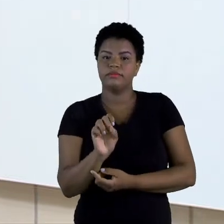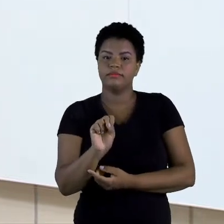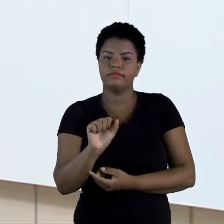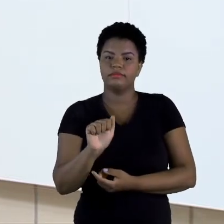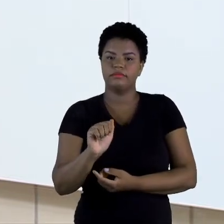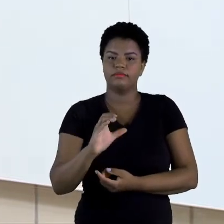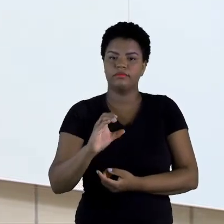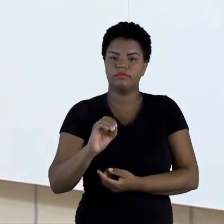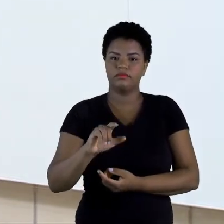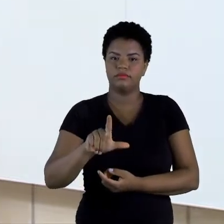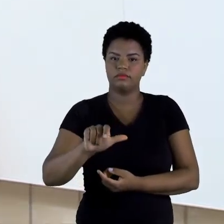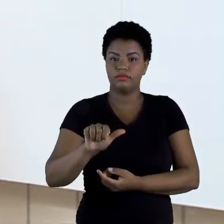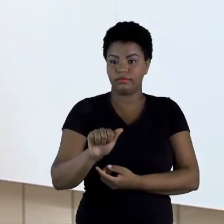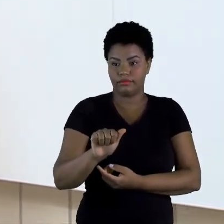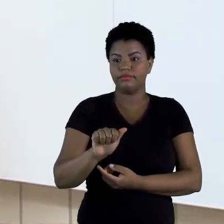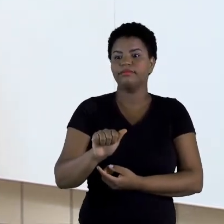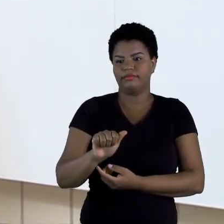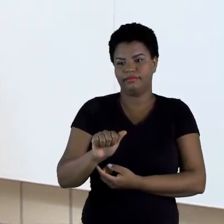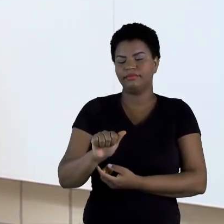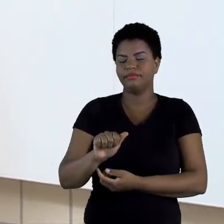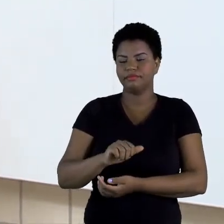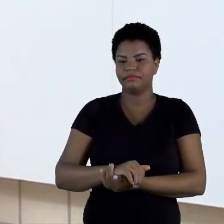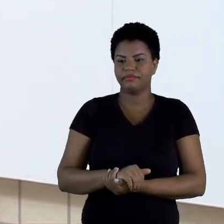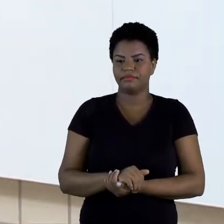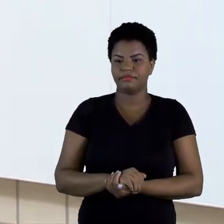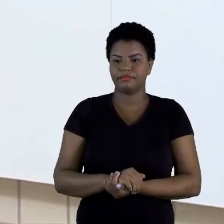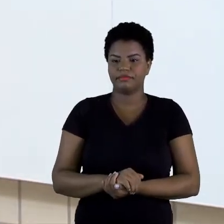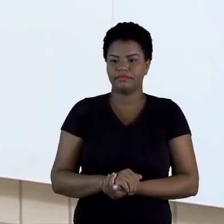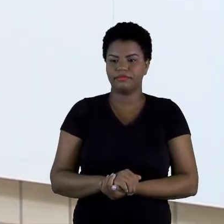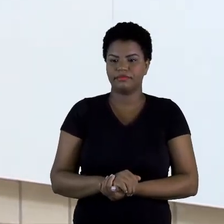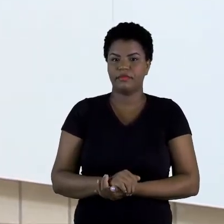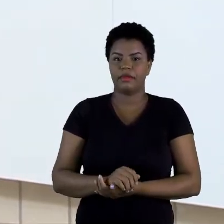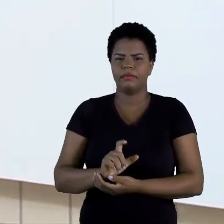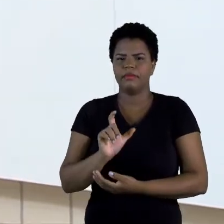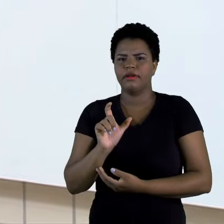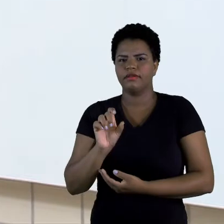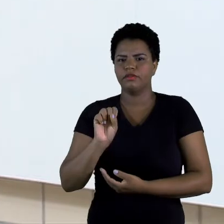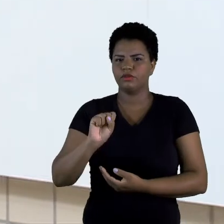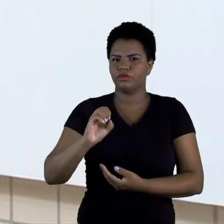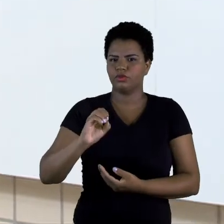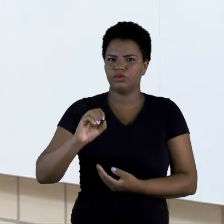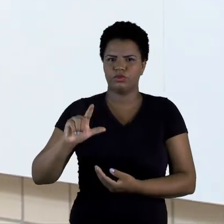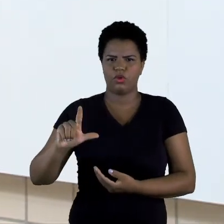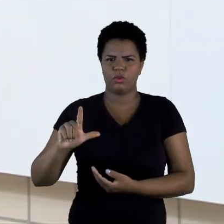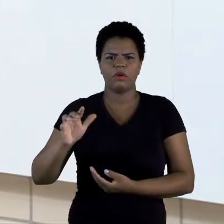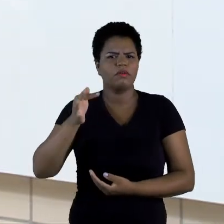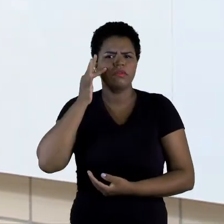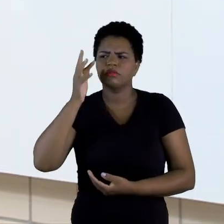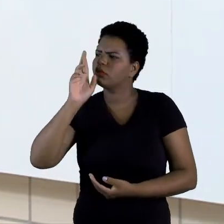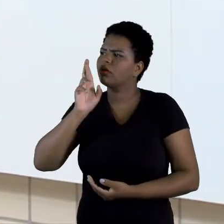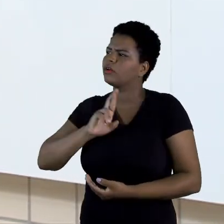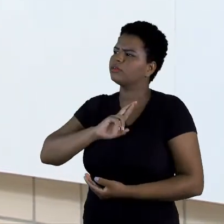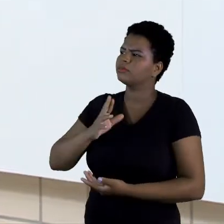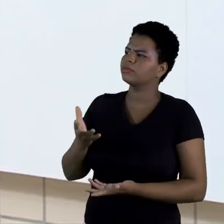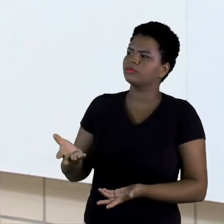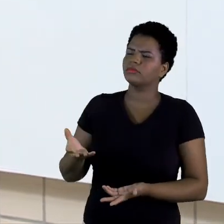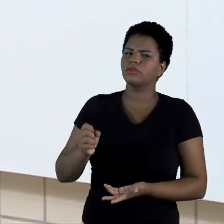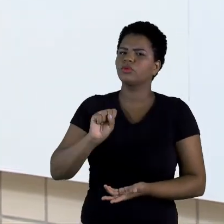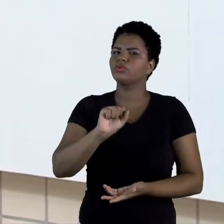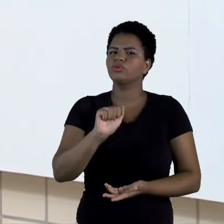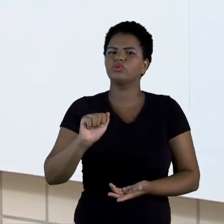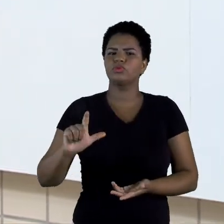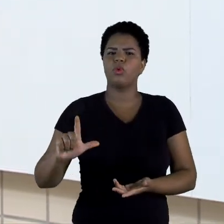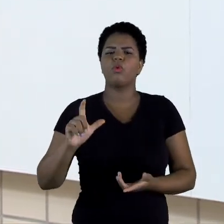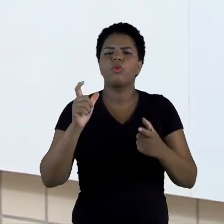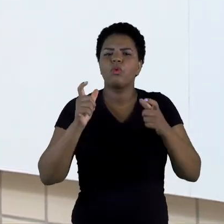sacola. Vamos lá? A palavra sol. Francisquinha, você não respondeu. A palavra sol está onde? Vamos